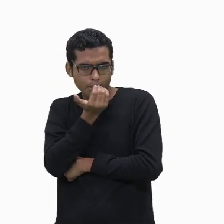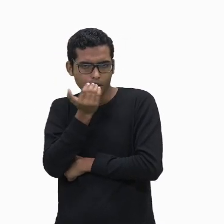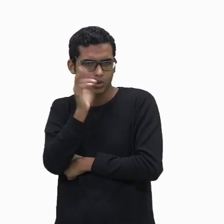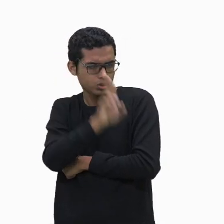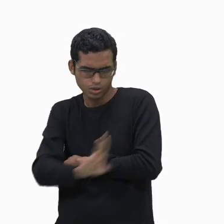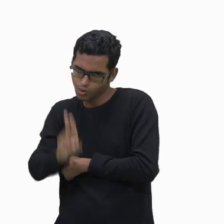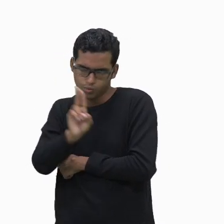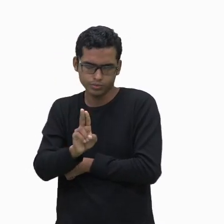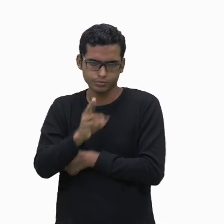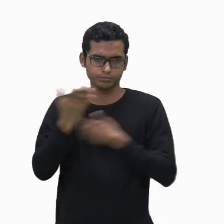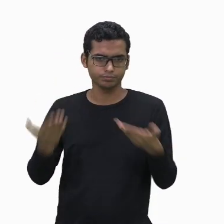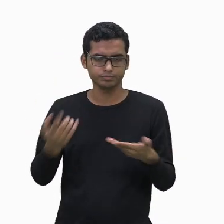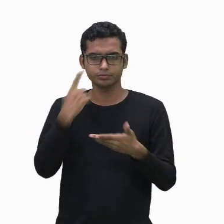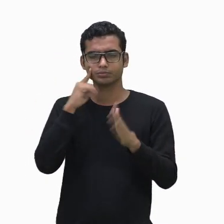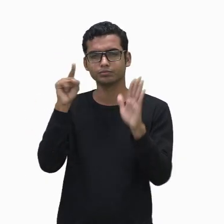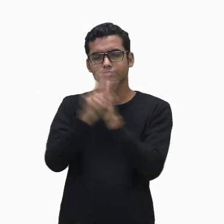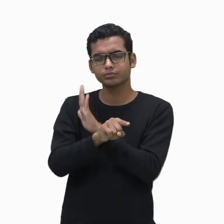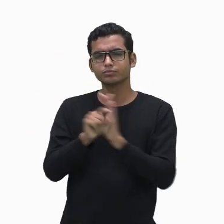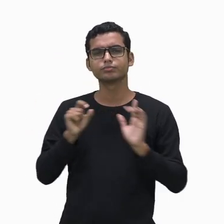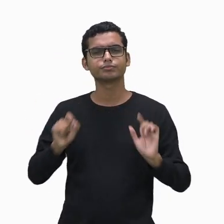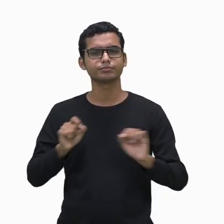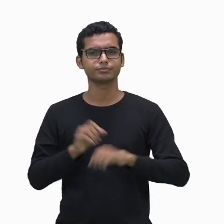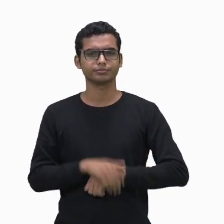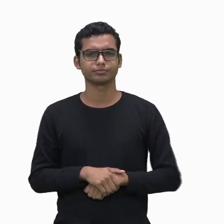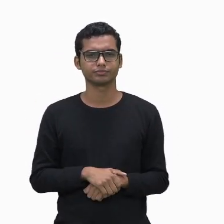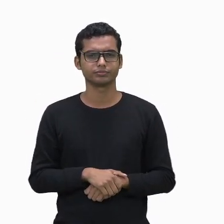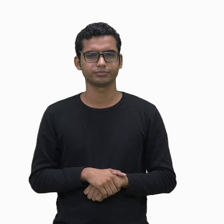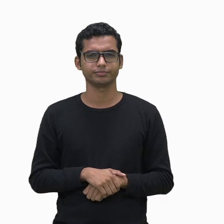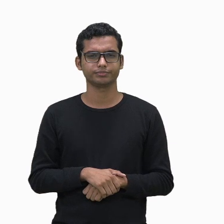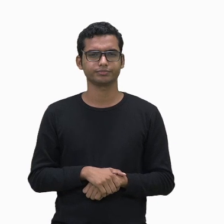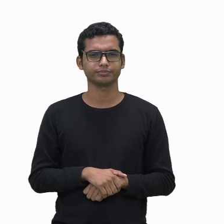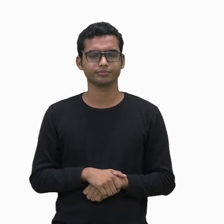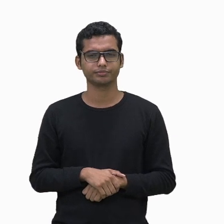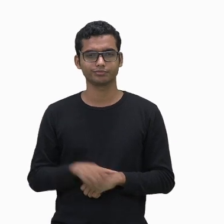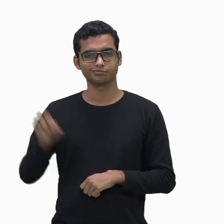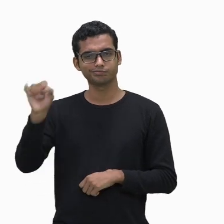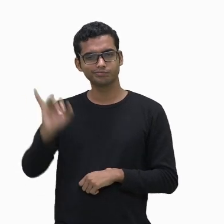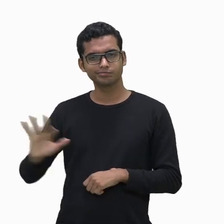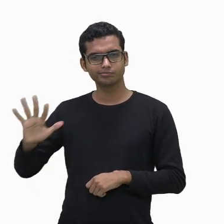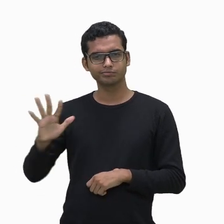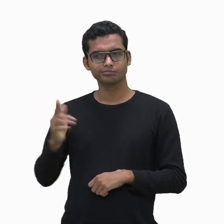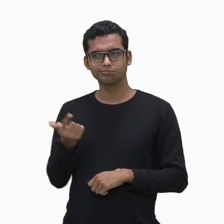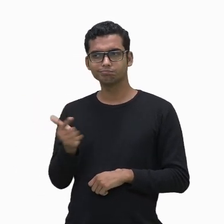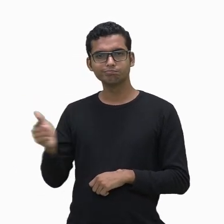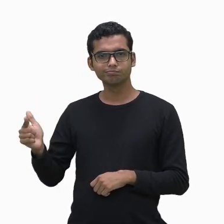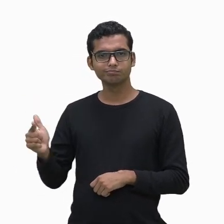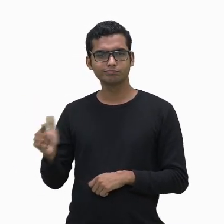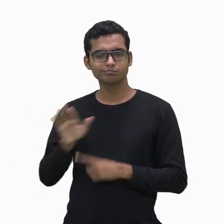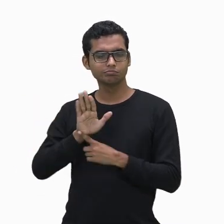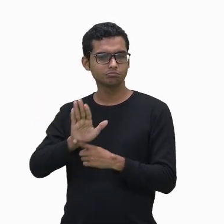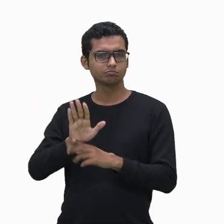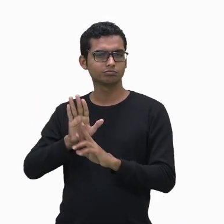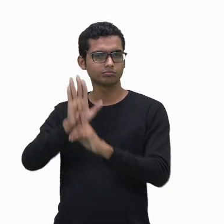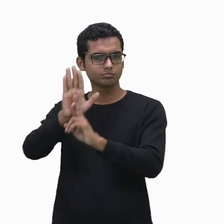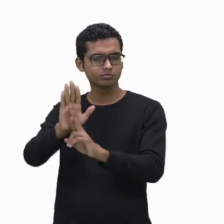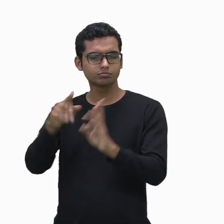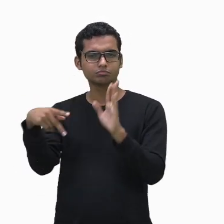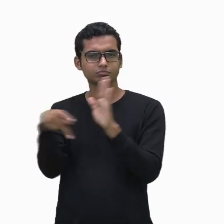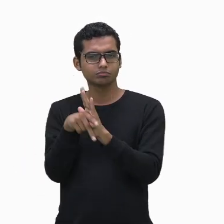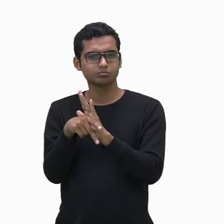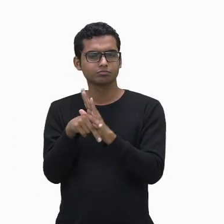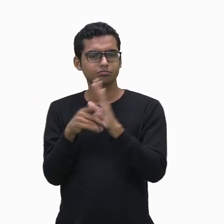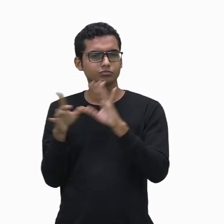exemplo, né, de uma questão que não vai possuir imagem. Nós não temos figura para representar